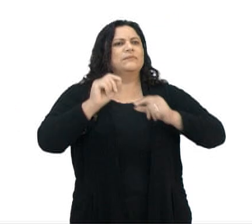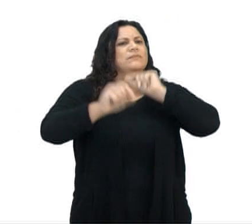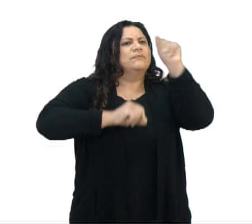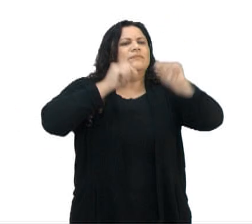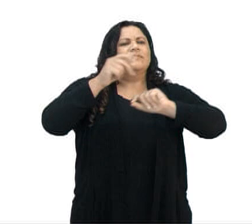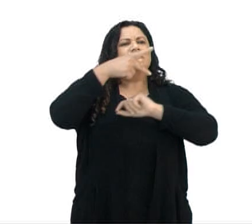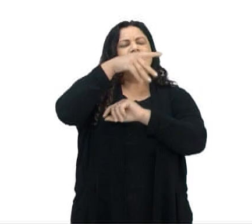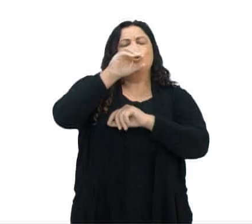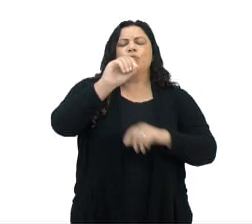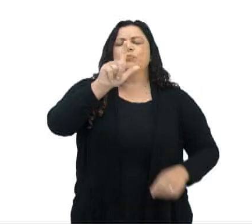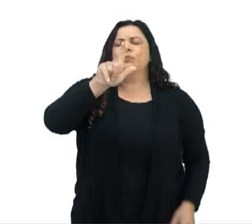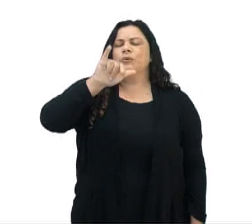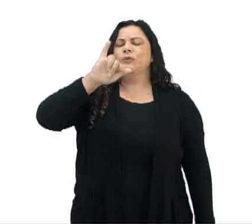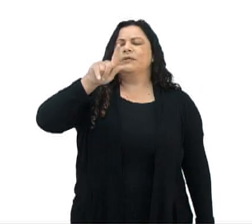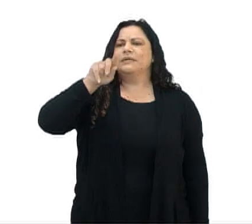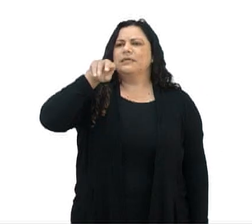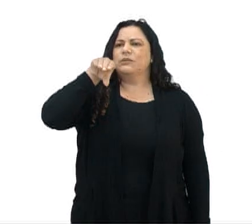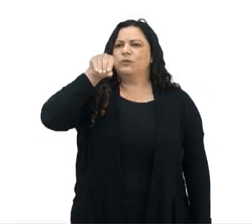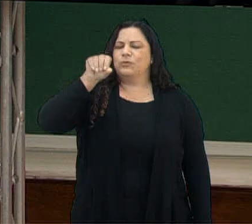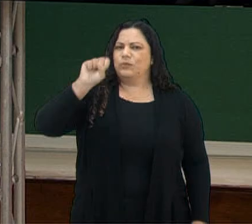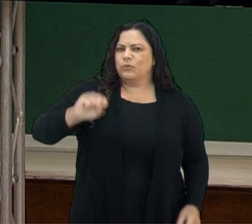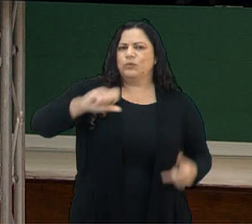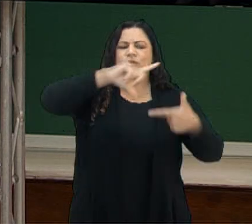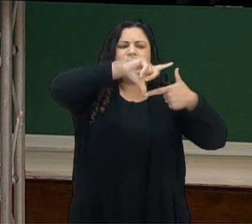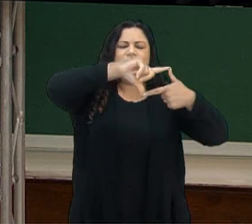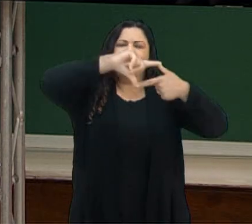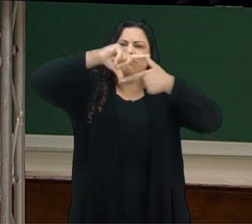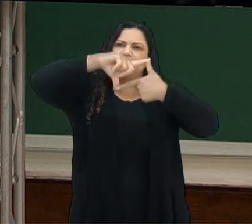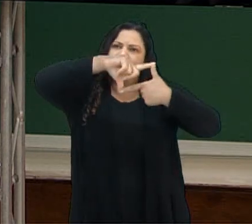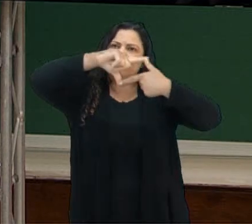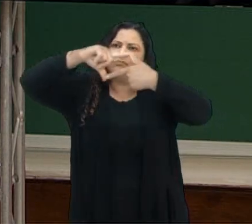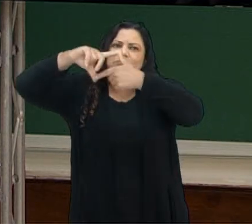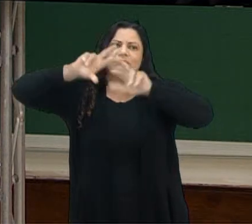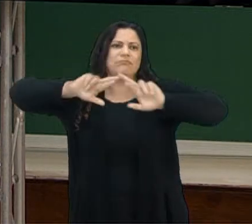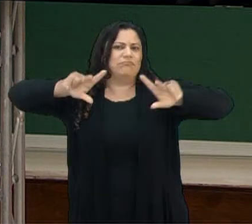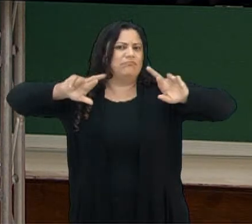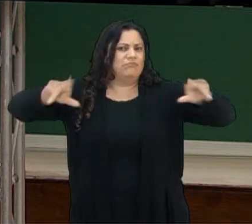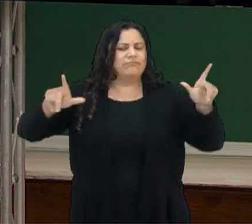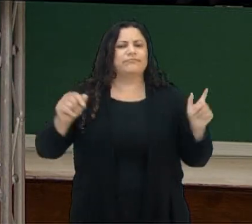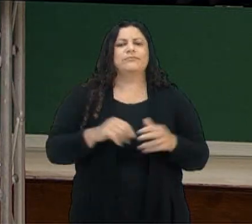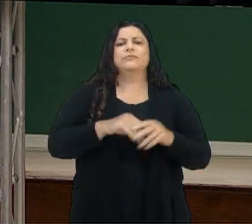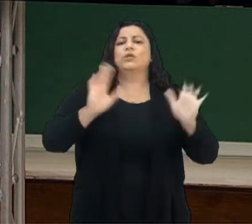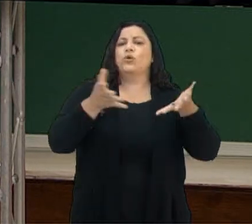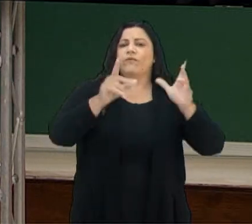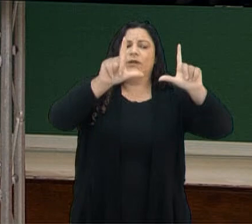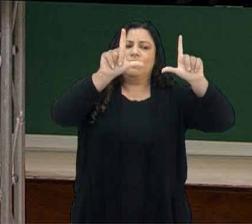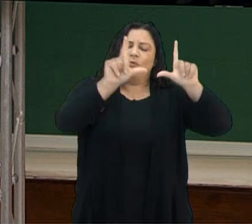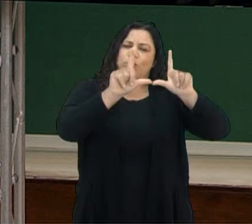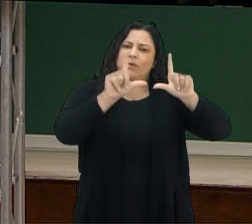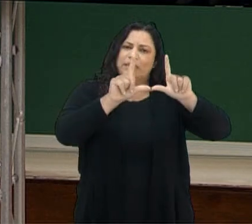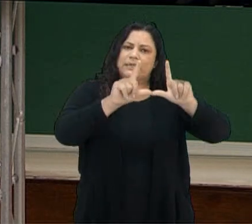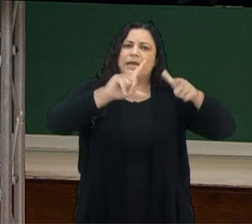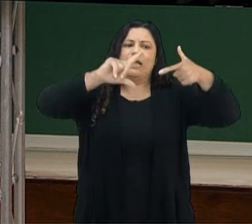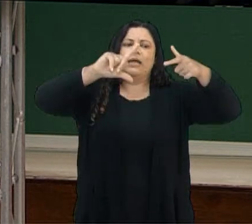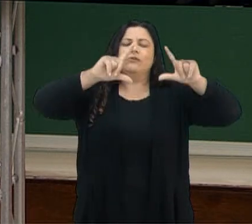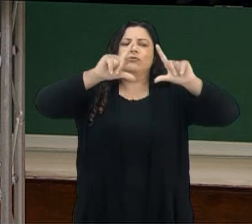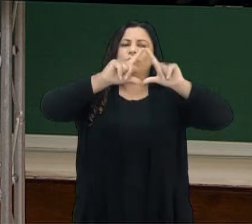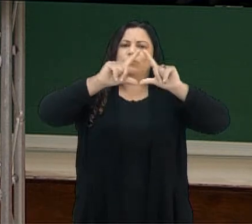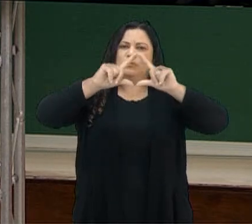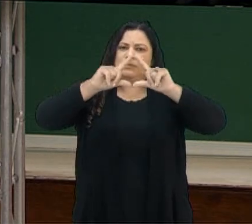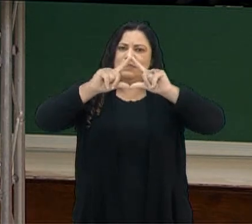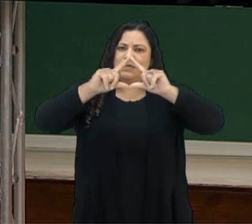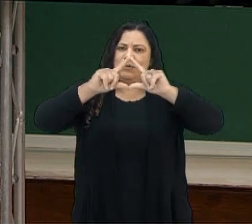Nós começamos isso na aula passada e nós falamos sobre área de quadrado, área do triângulo e começamos a área do